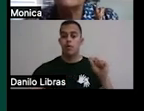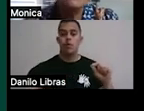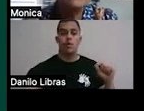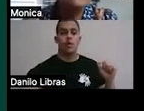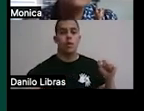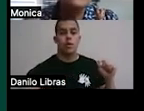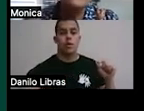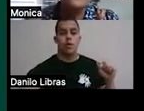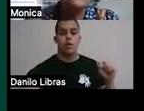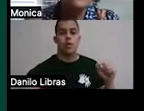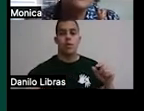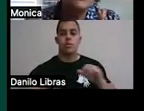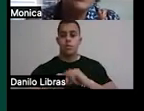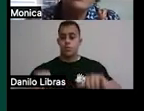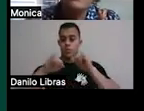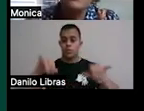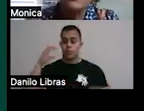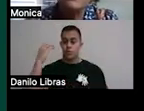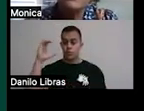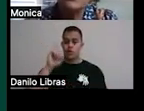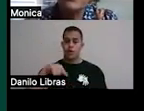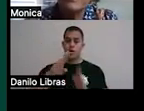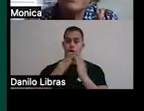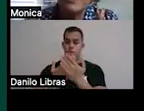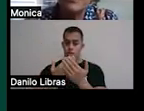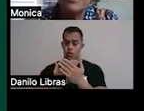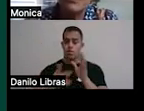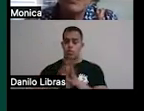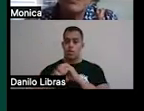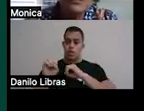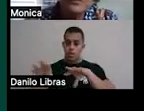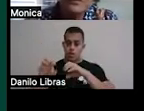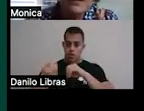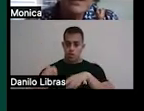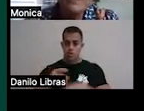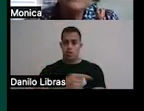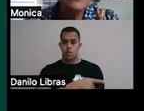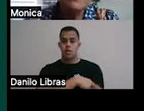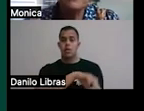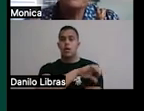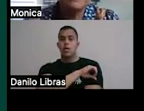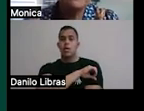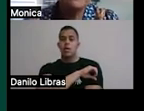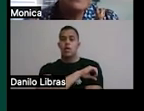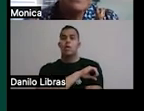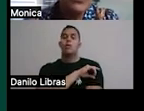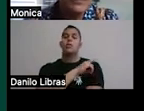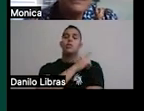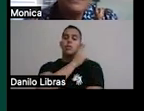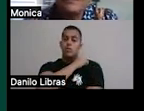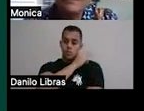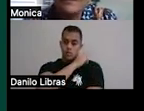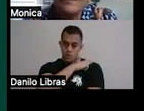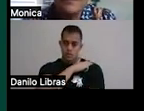na divulgação científica são escolas de ensino fundamental, ensino médio, aí vai para praças, nessas